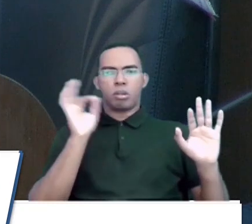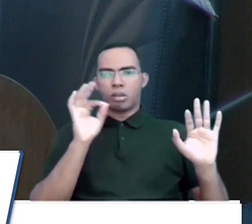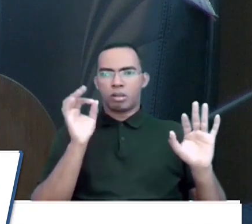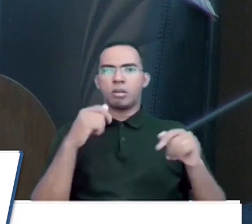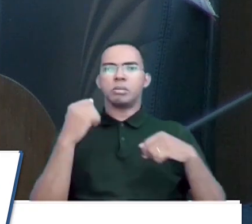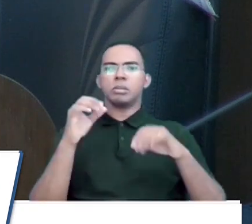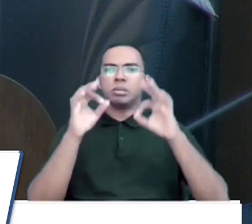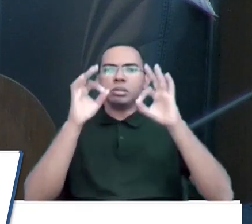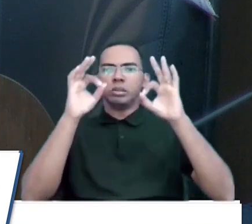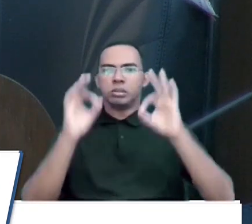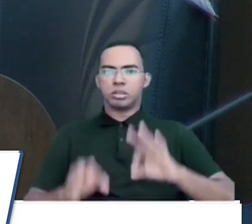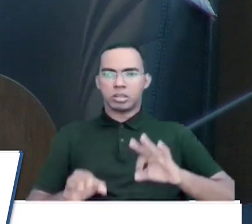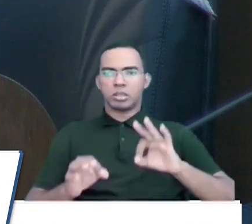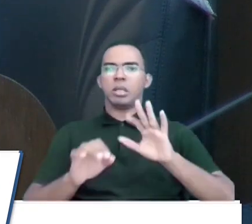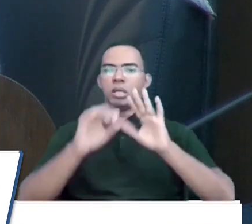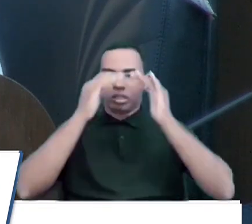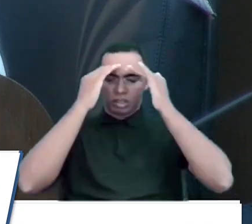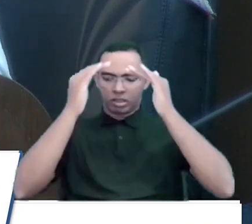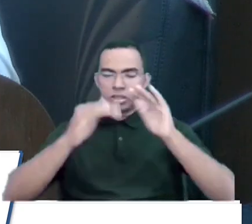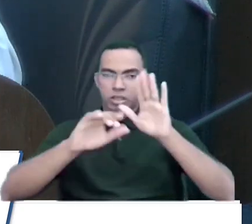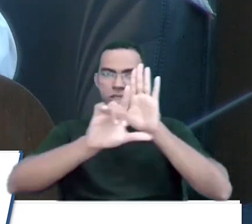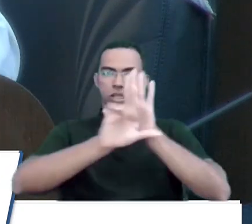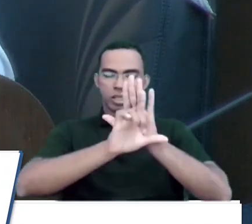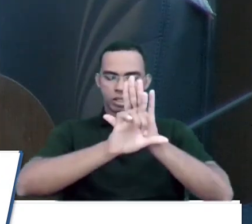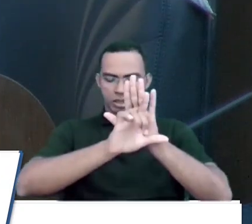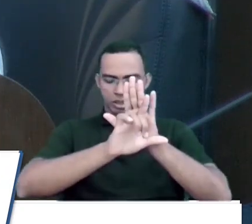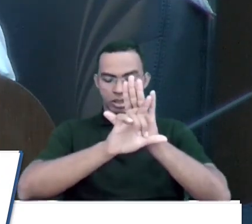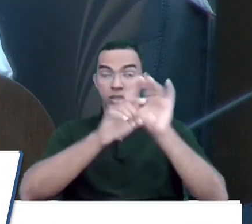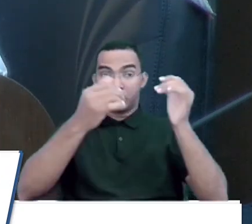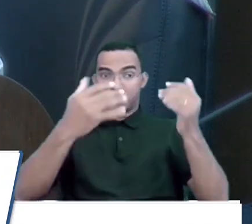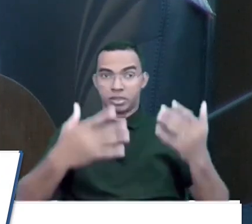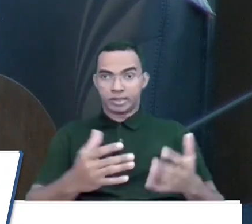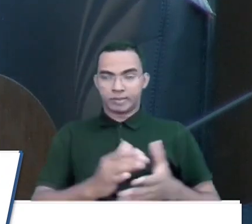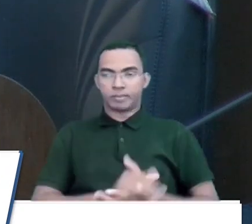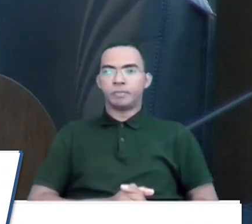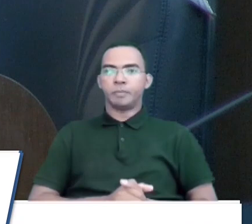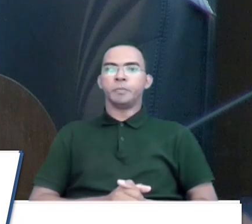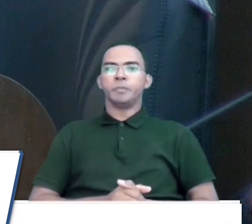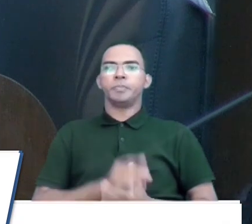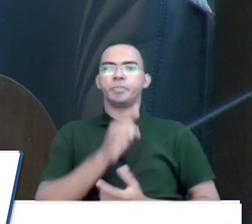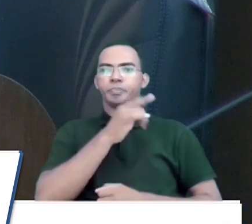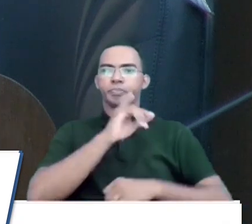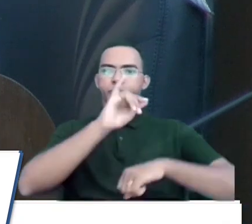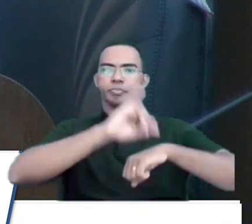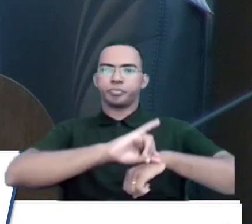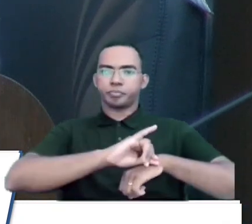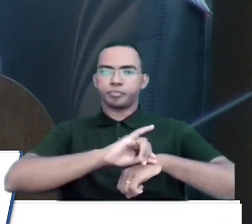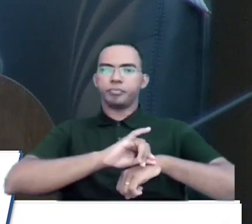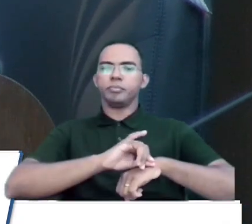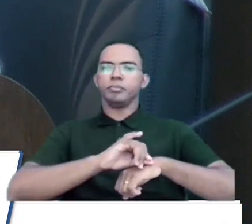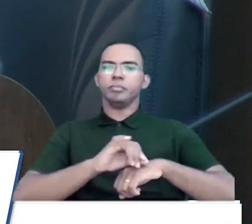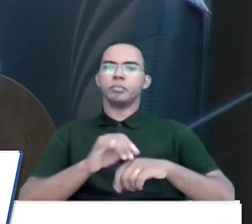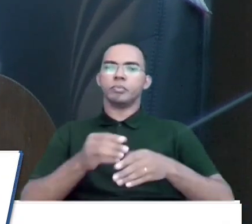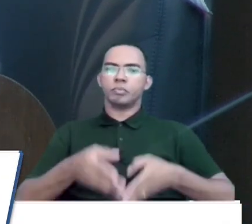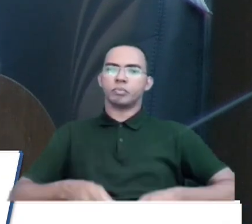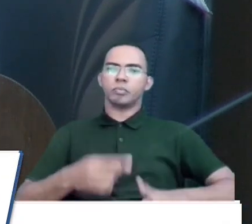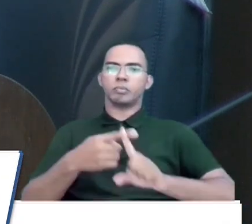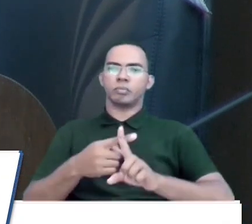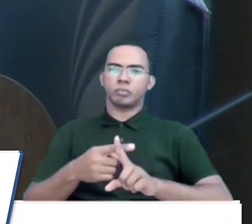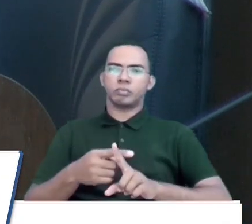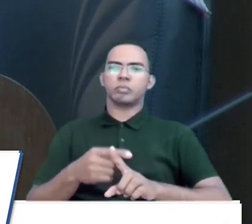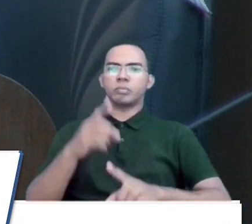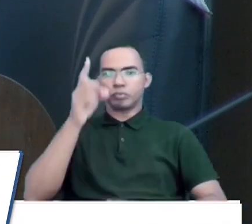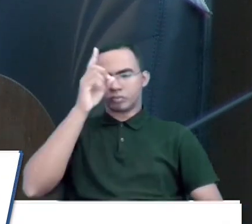tudo dentro da lei. Eu vou te contar uma história. Aquela pracinha do Cemitério da Saudade, eu frequento ela praticamente